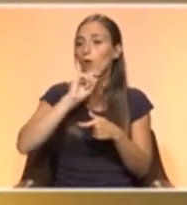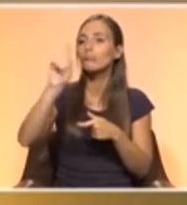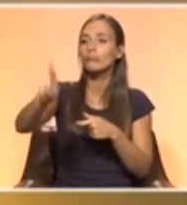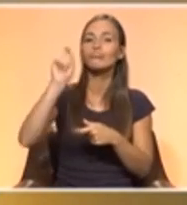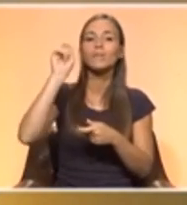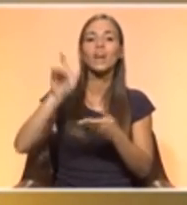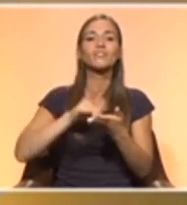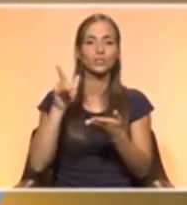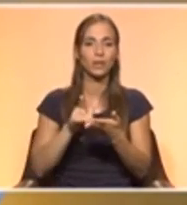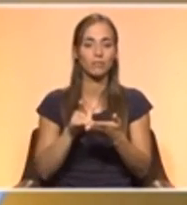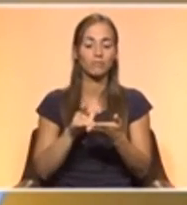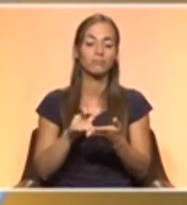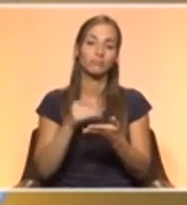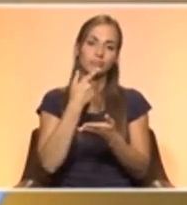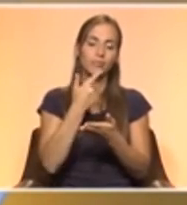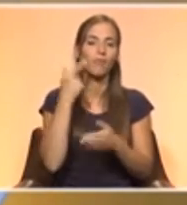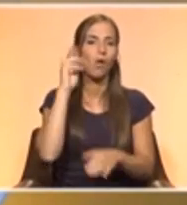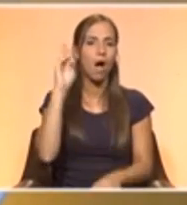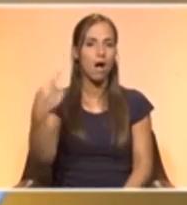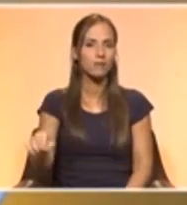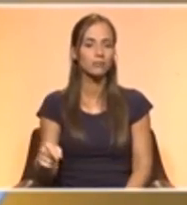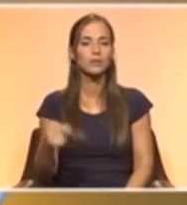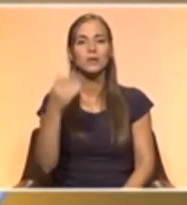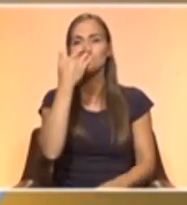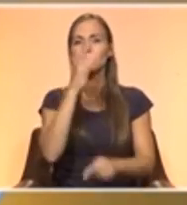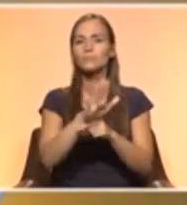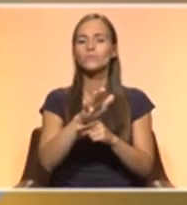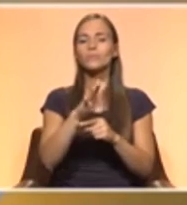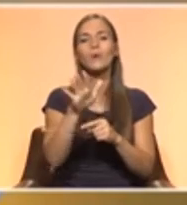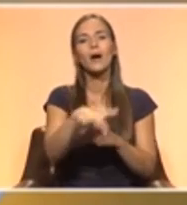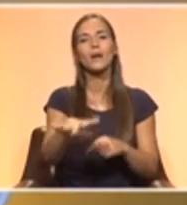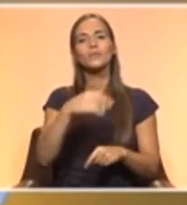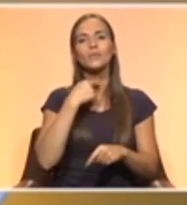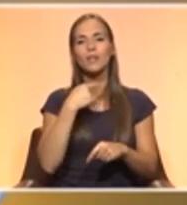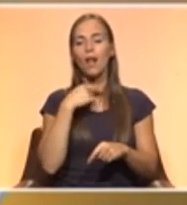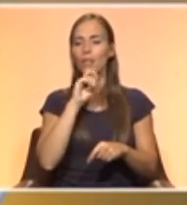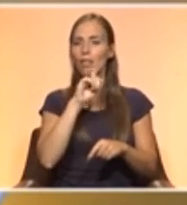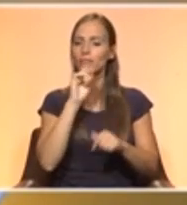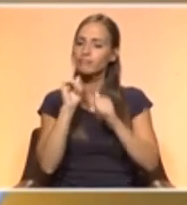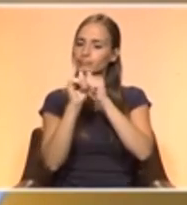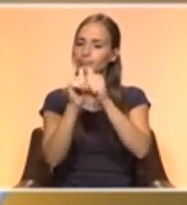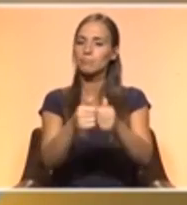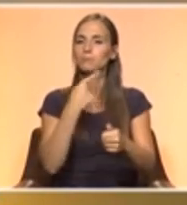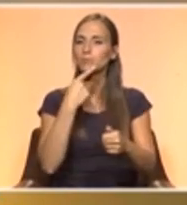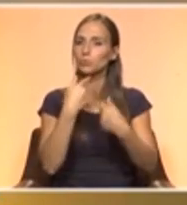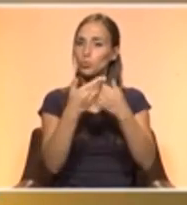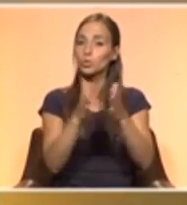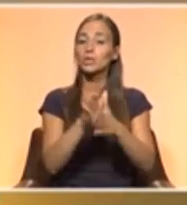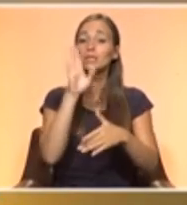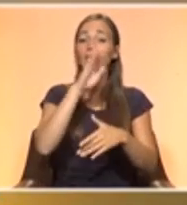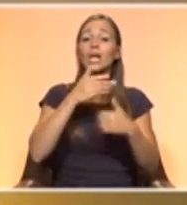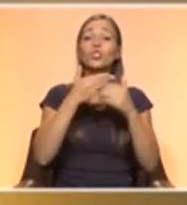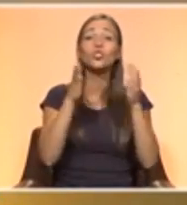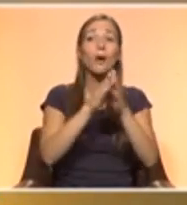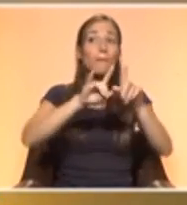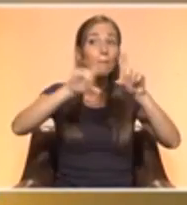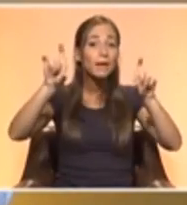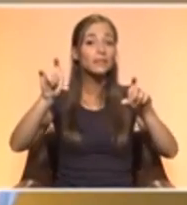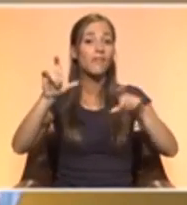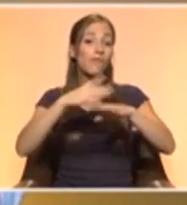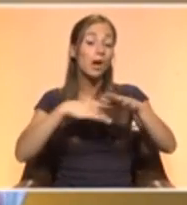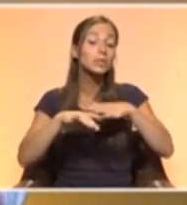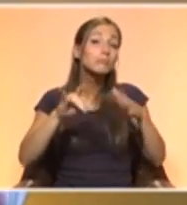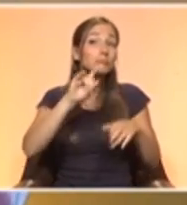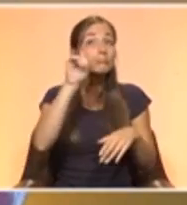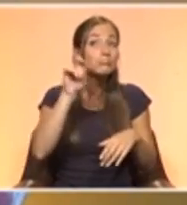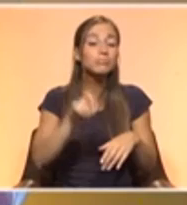tem um tem um valor mas aqui a grande vantagem no digital é que nós conseguimos realmente acompanhar isso eh Se todas as empresas fazem deveriam de fazer pelo menos